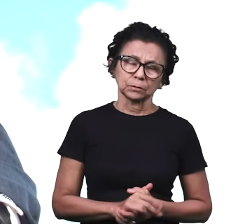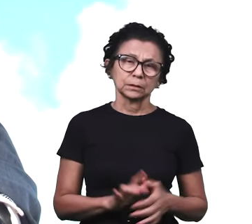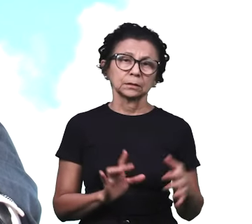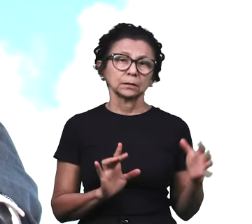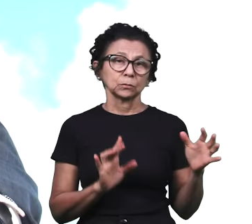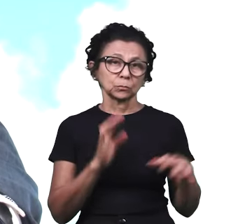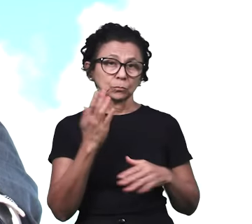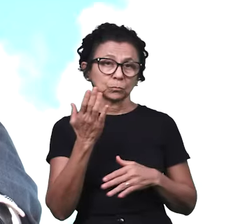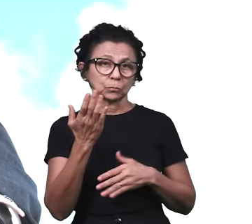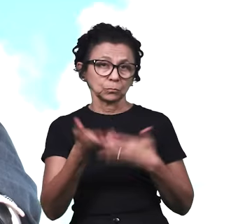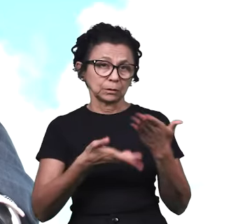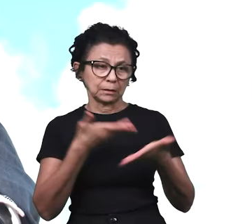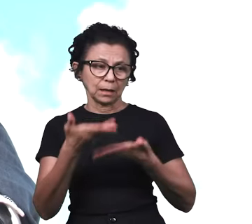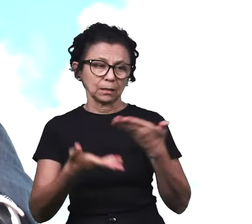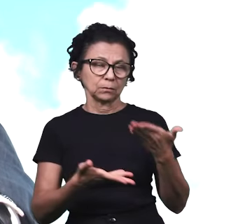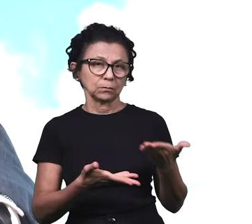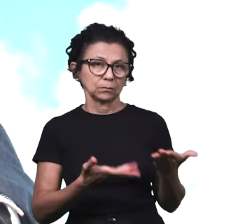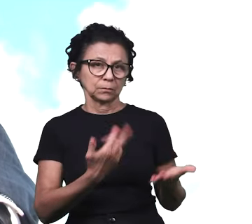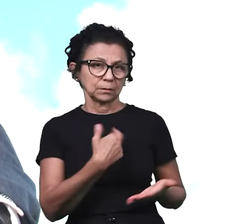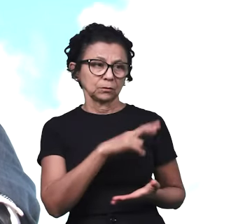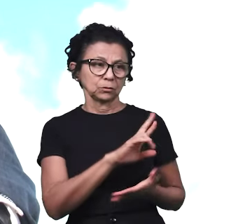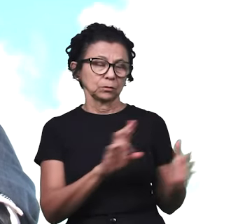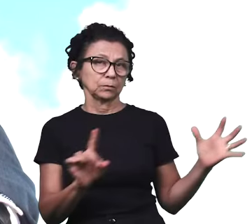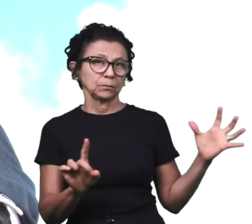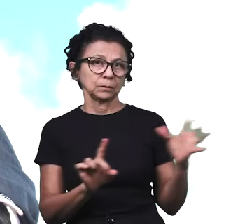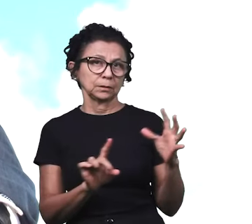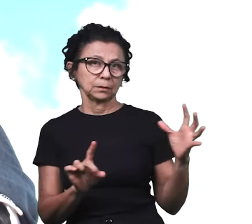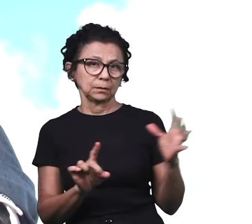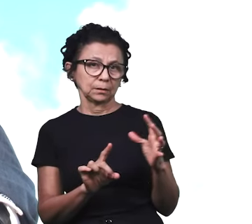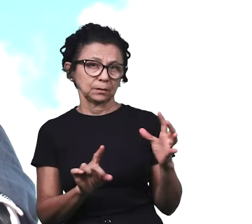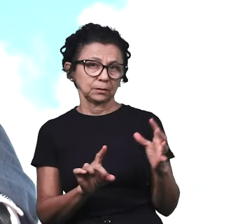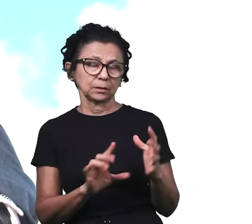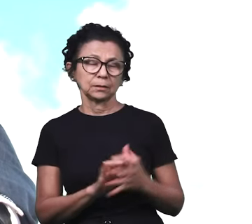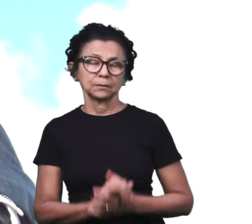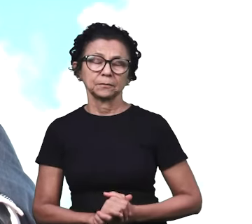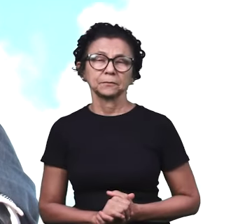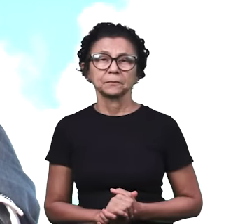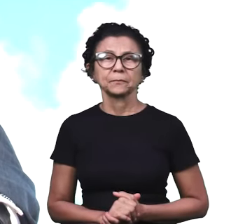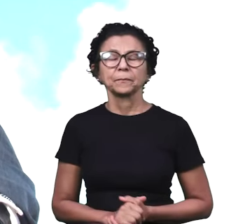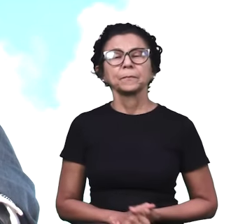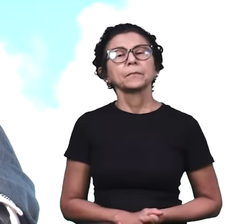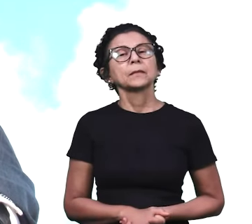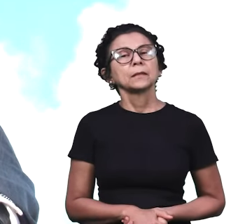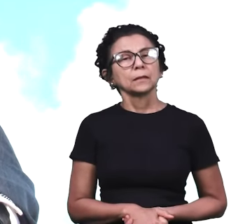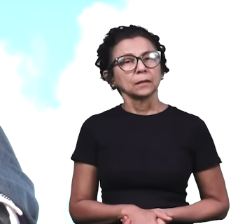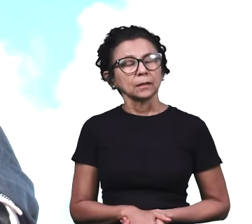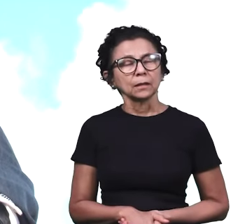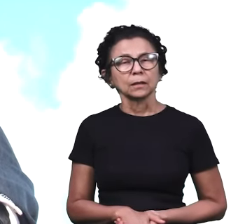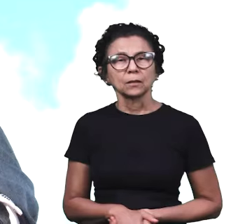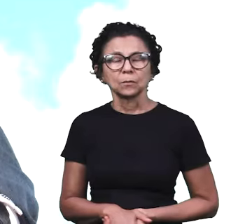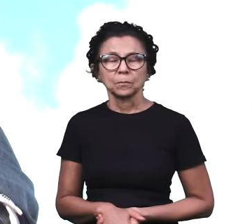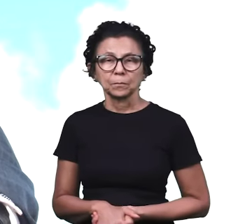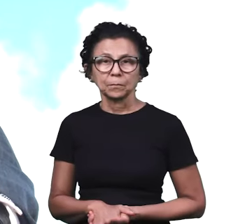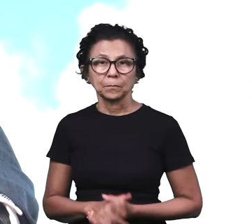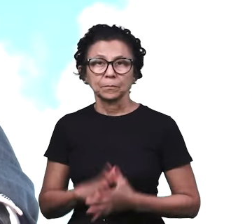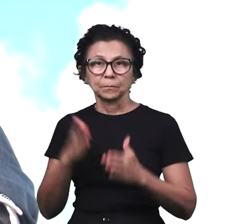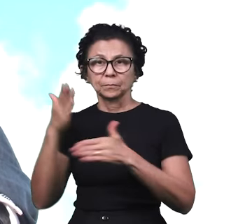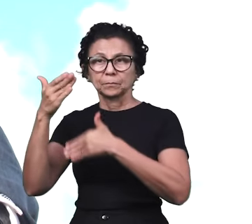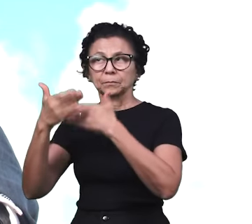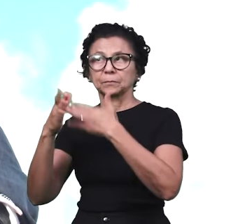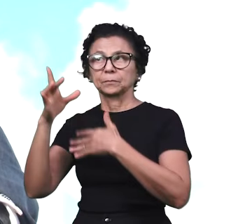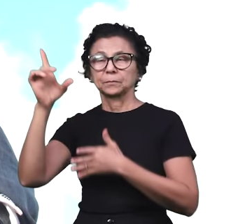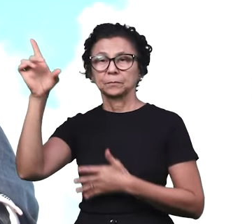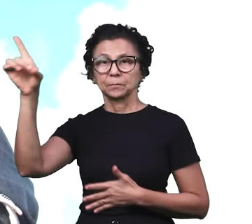não. O Senhor quer ver o seu coração preparado. 7 dias de pães asmos.